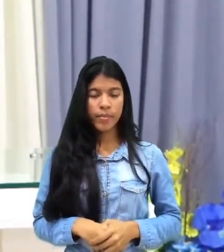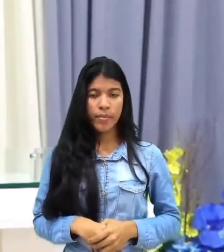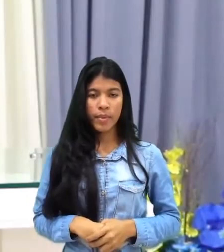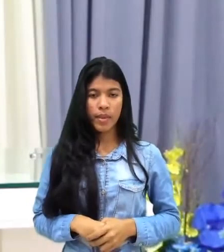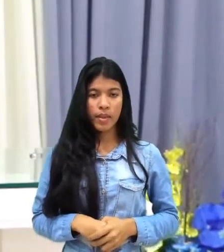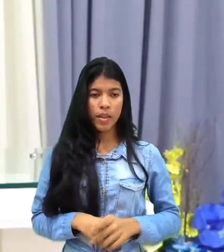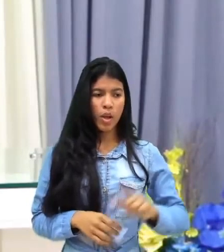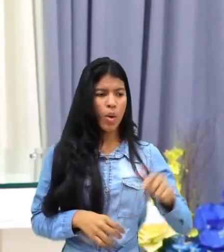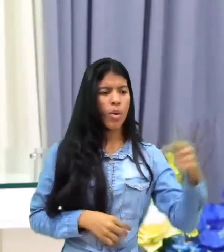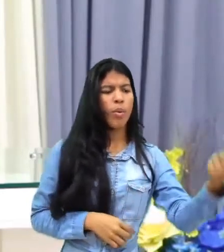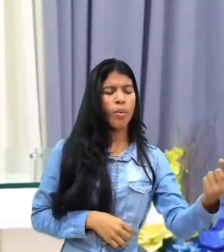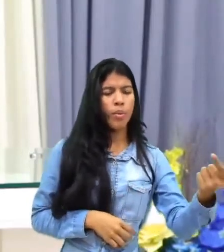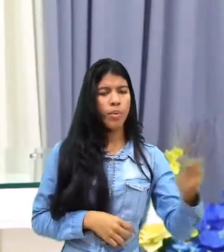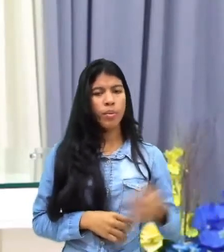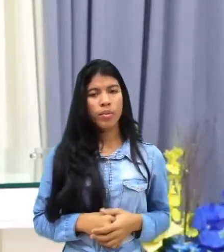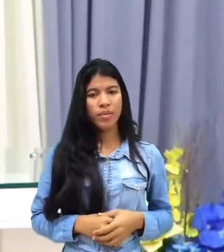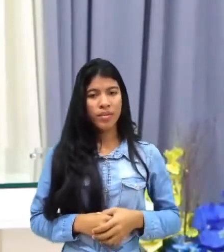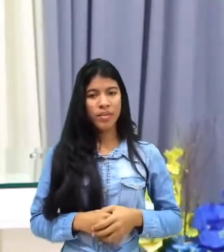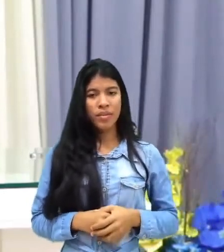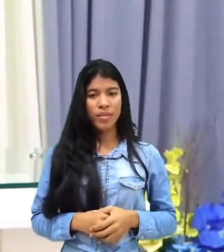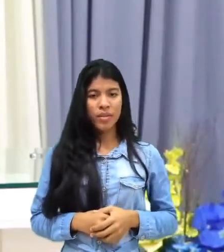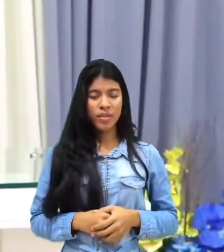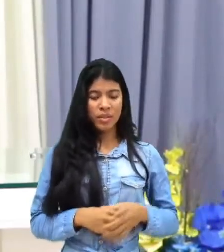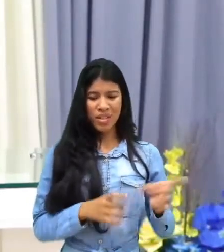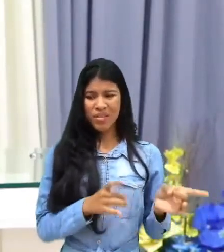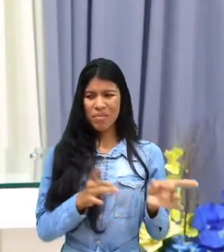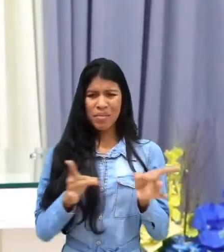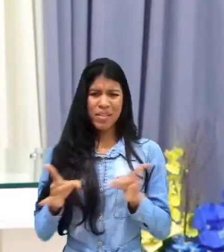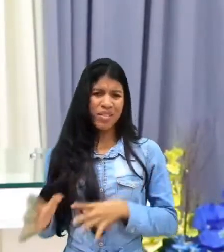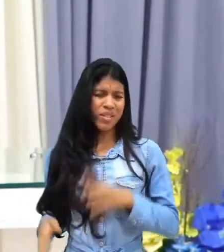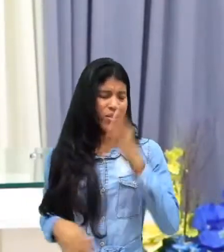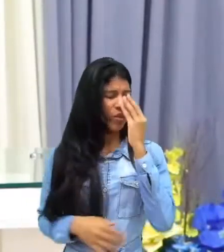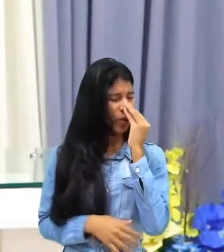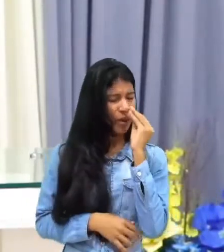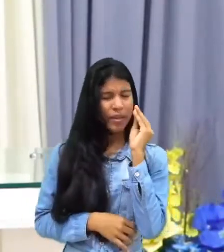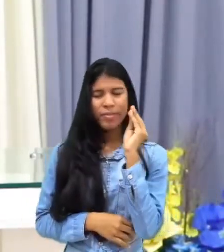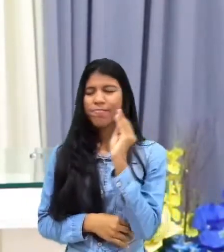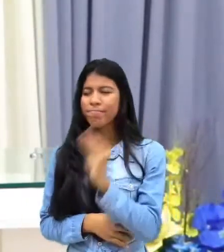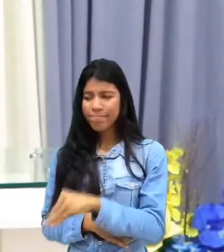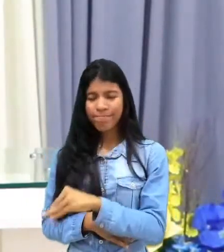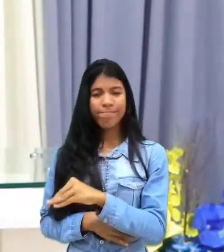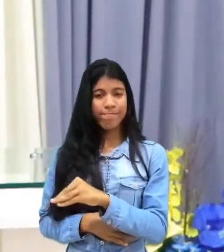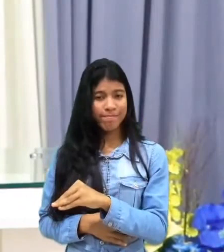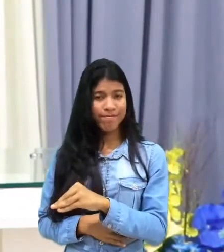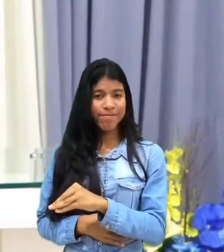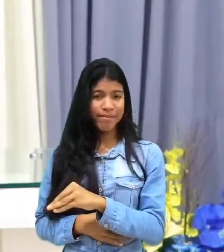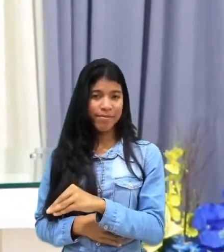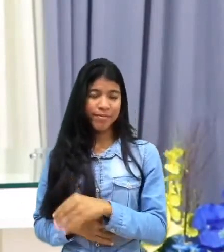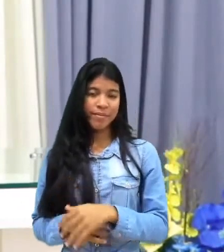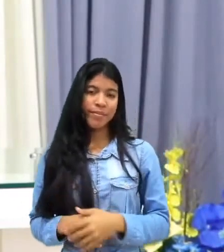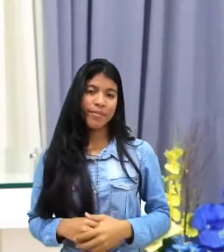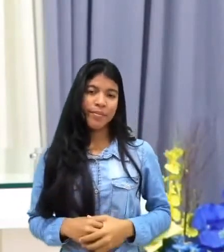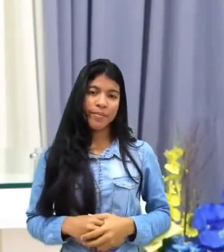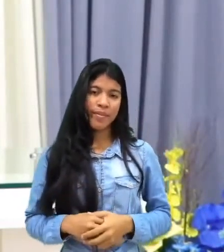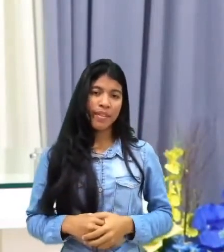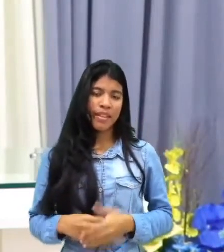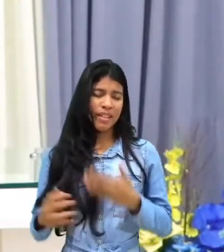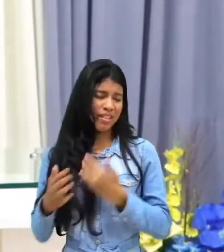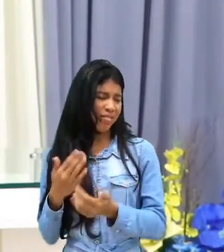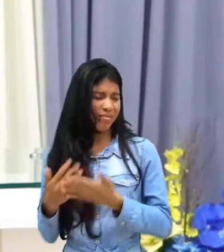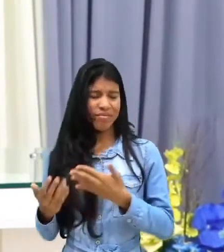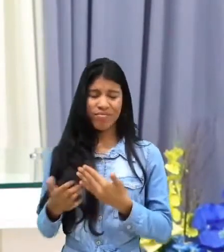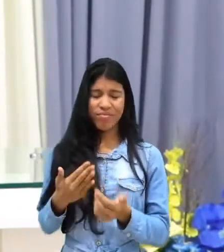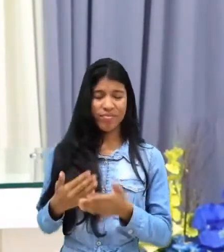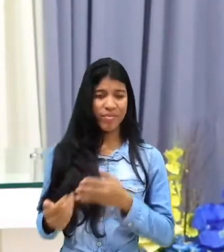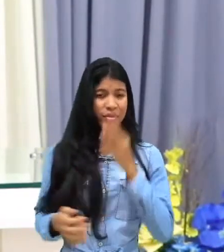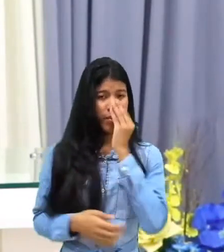anteriormente trocado por um prato de lentilha. Ele nem deu importância àquilo que ele tinha de direito, àquilo que Deus tinha para